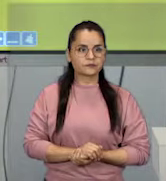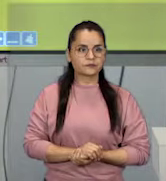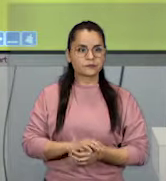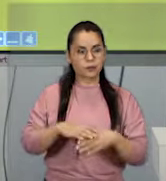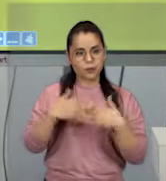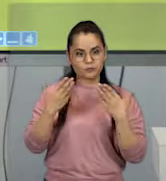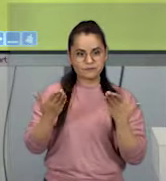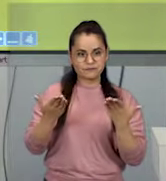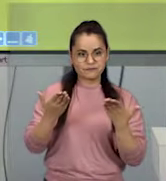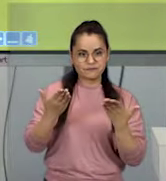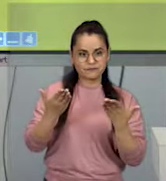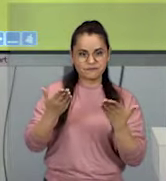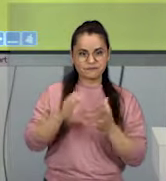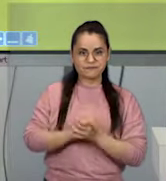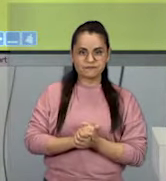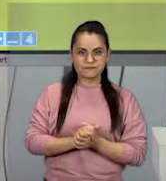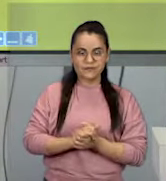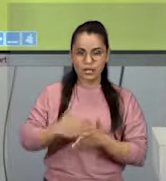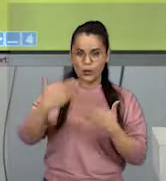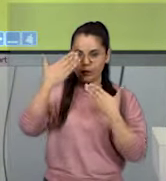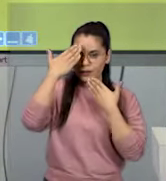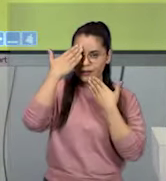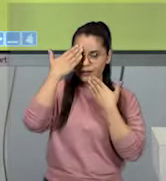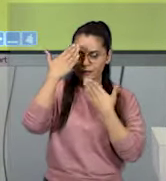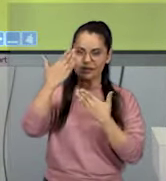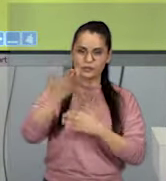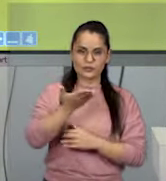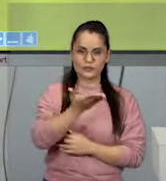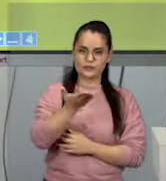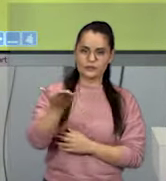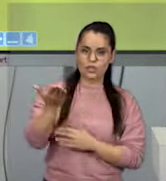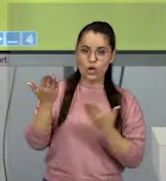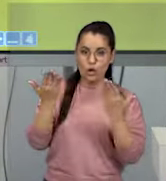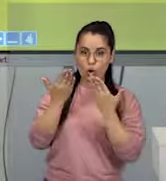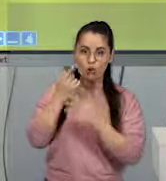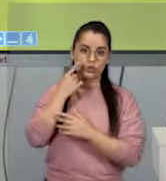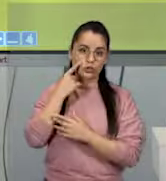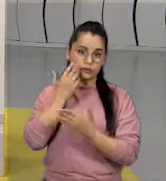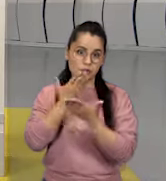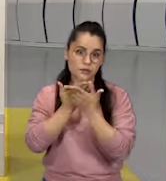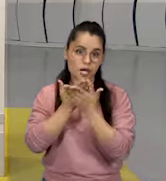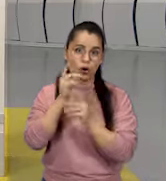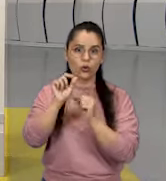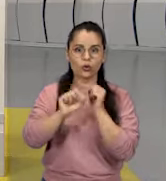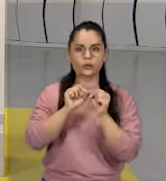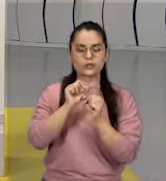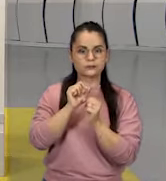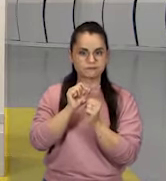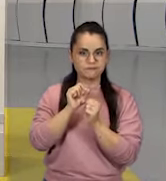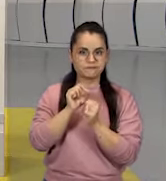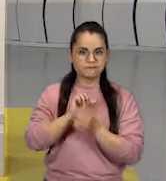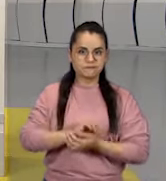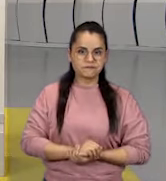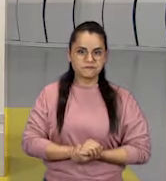é bom pessoal eu agradeço a vocês hoje nós vamos aqui na aula a